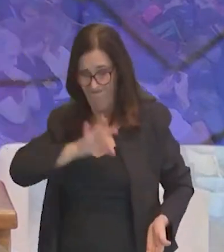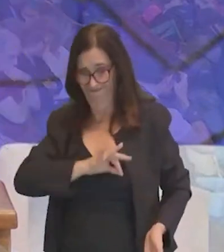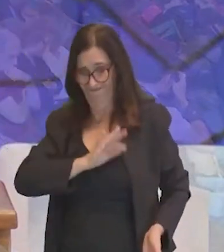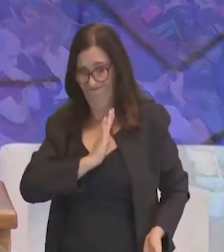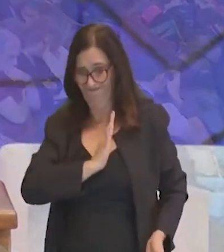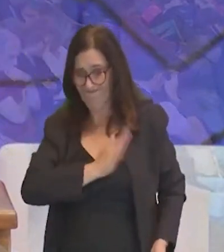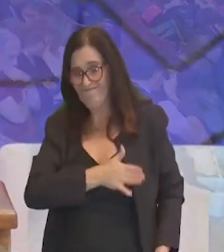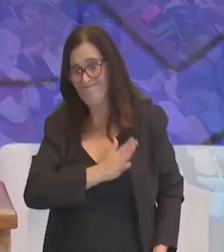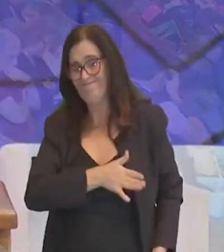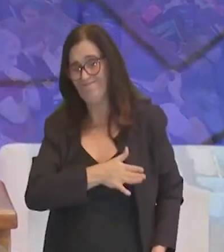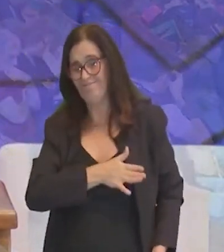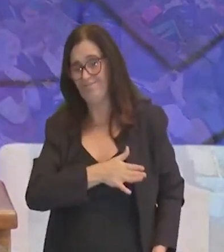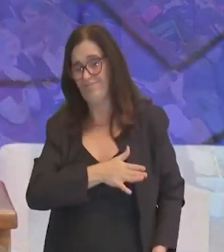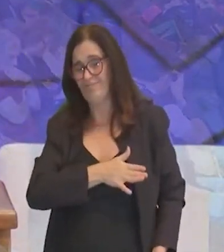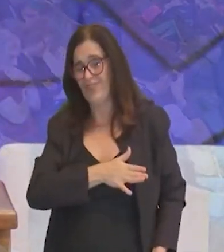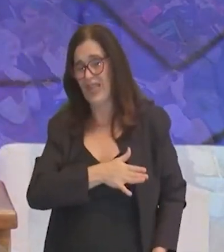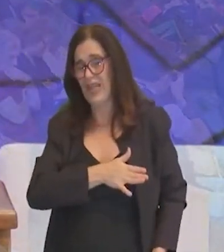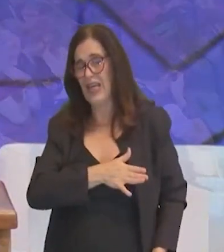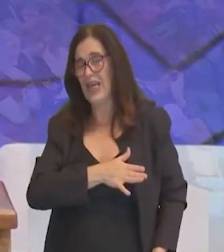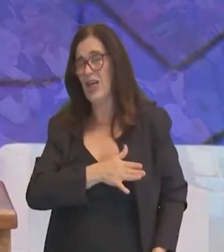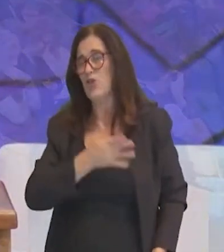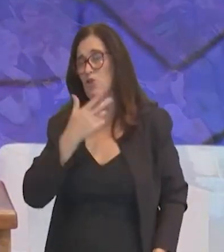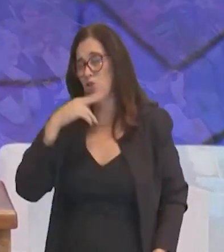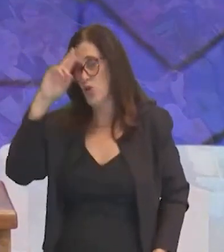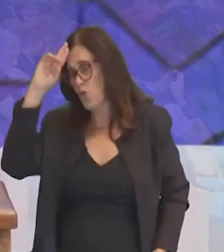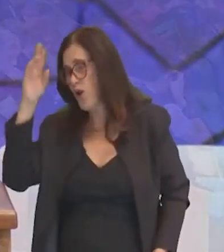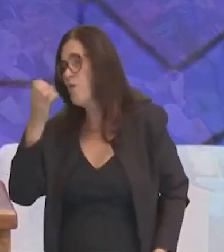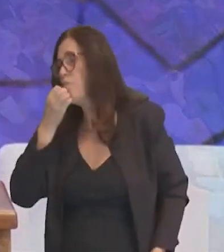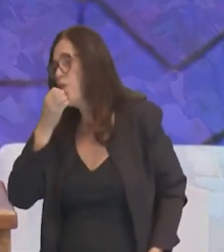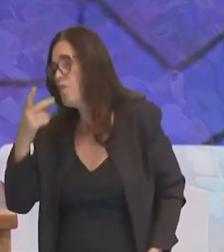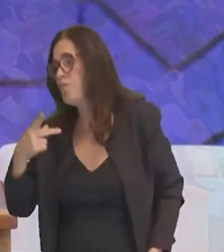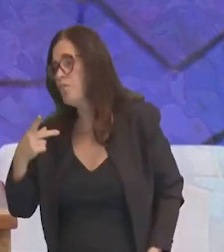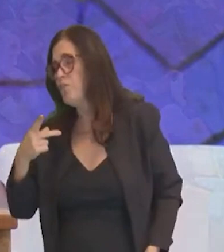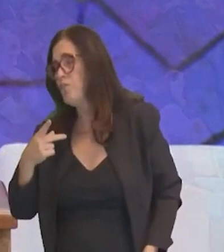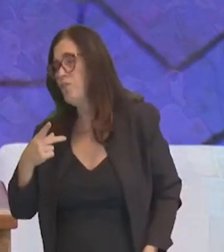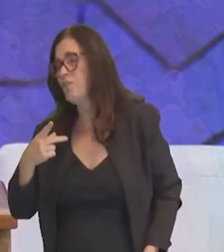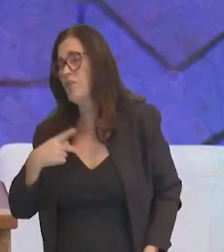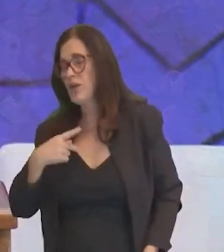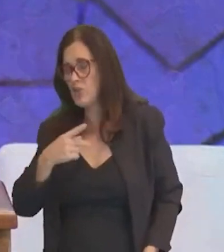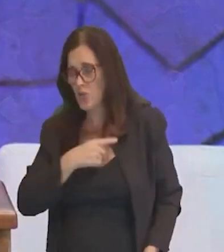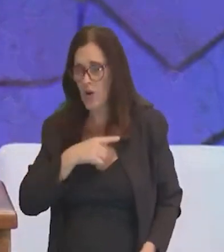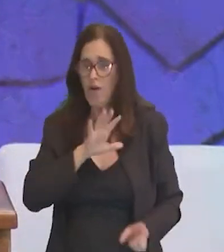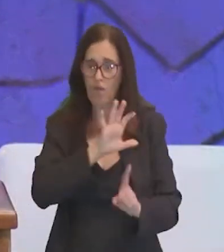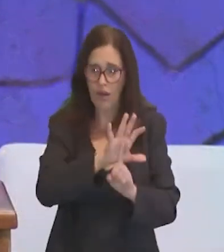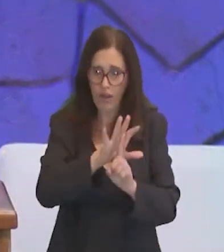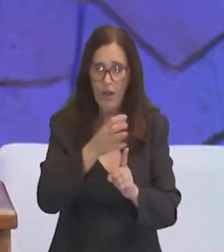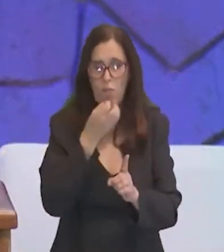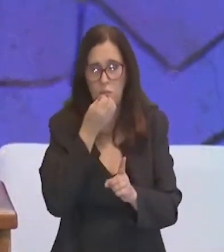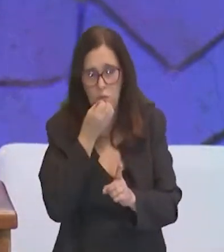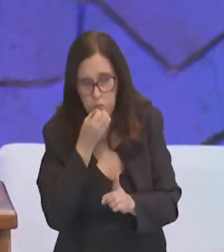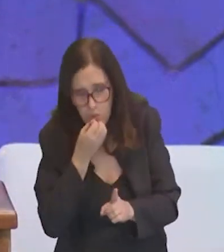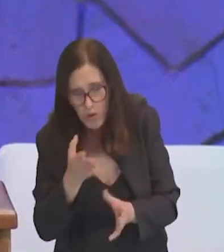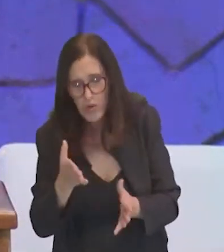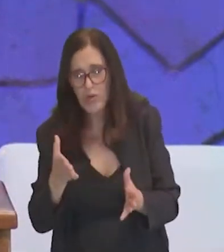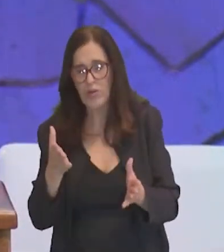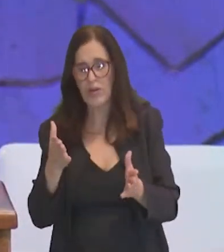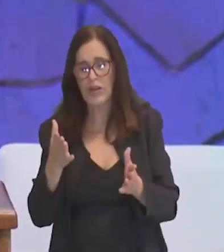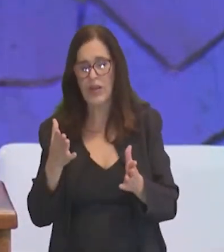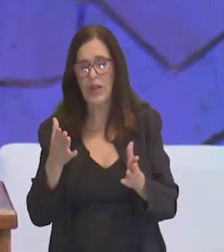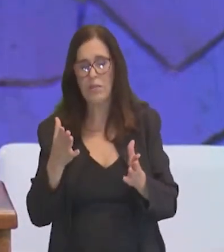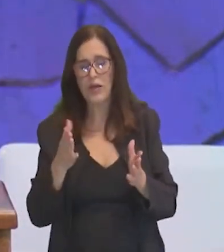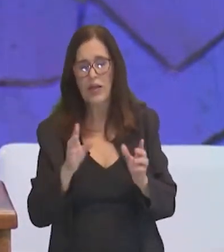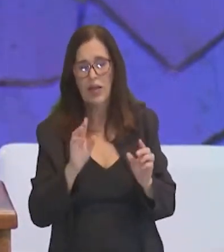para que eu, como pastor, consiga ser uma boa influência para as ovelhas dessa